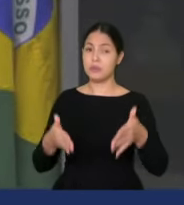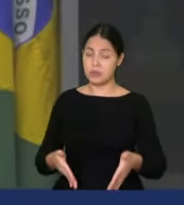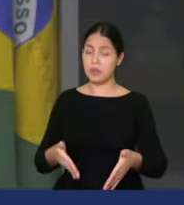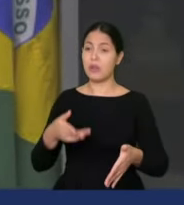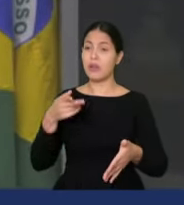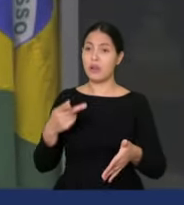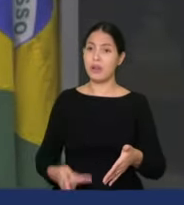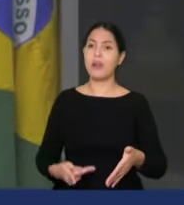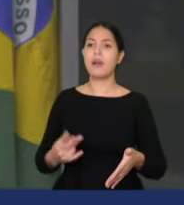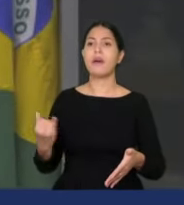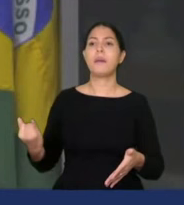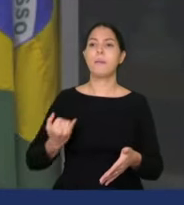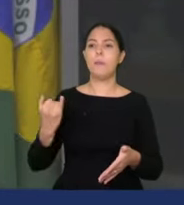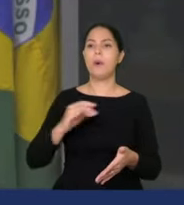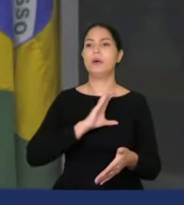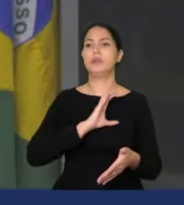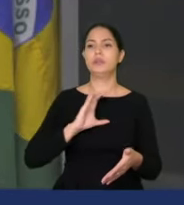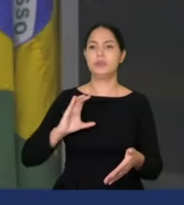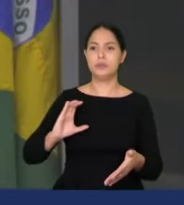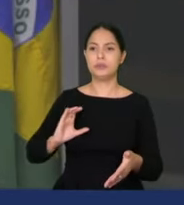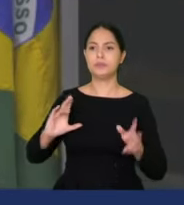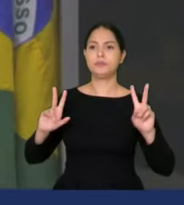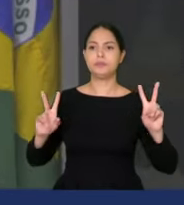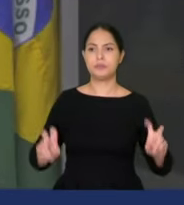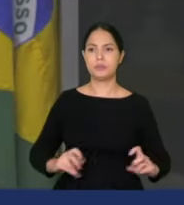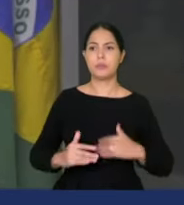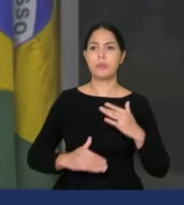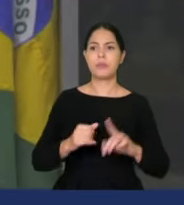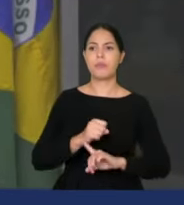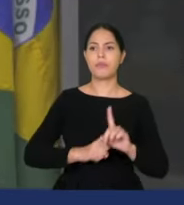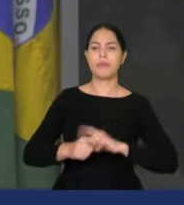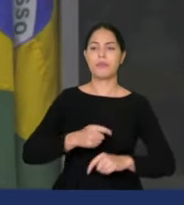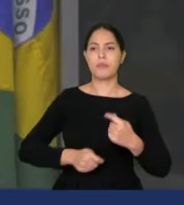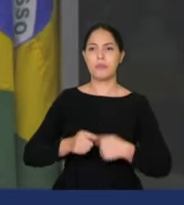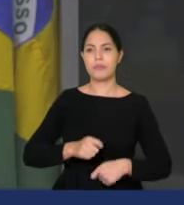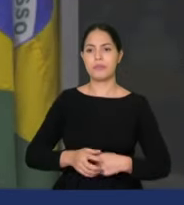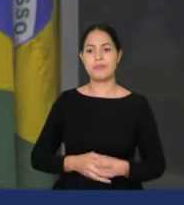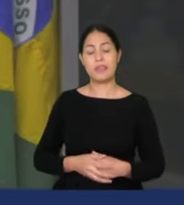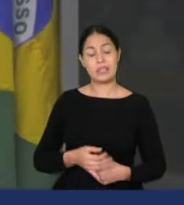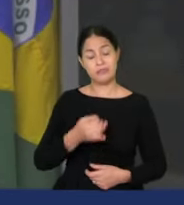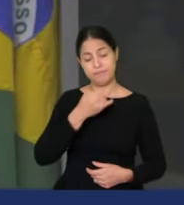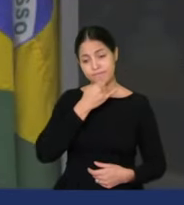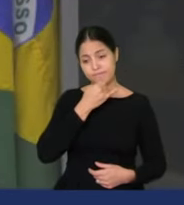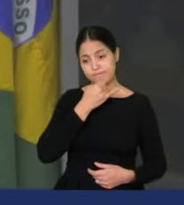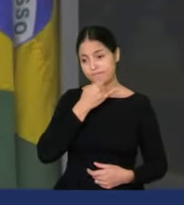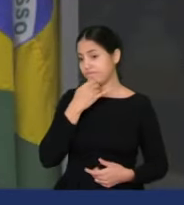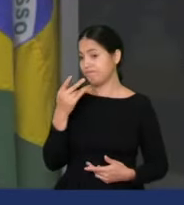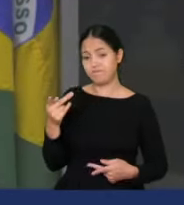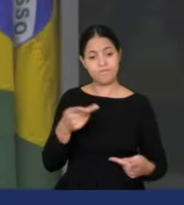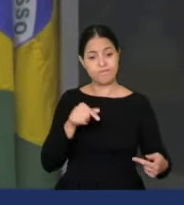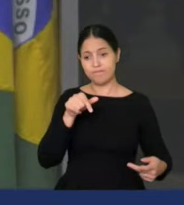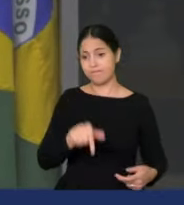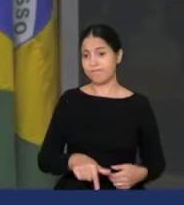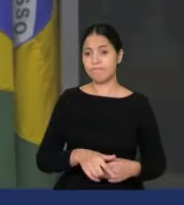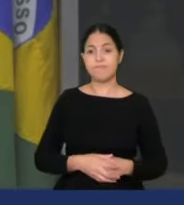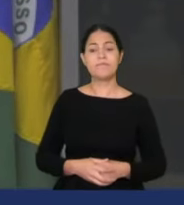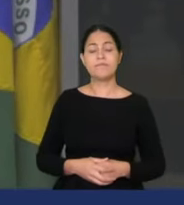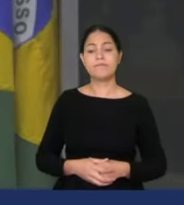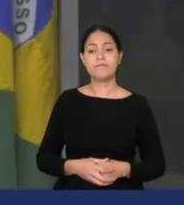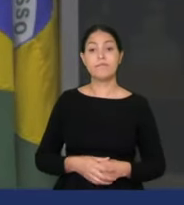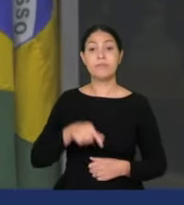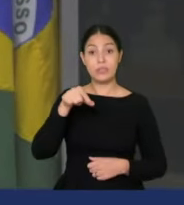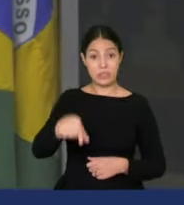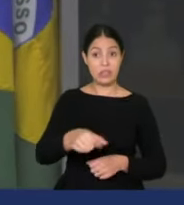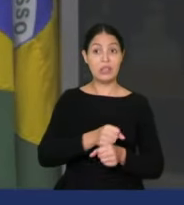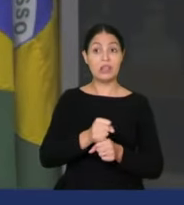essa importante comissão. Mas, infelizmente, ele não compareceu. E esse ano, já com o